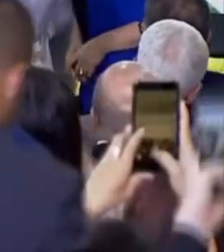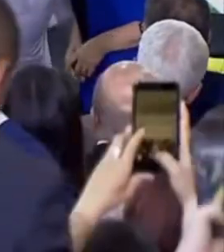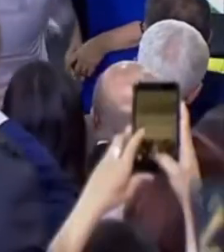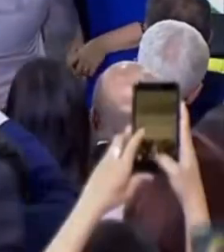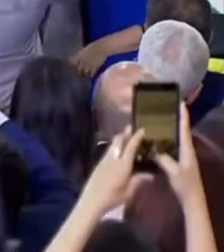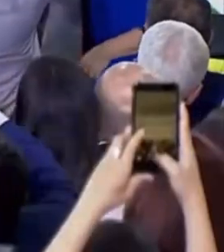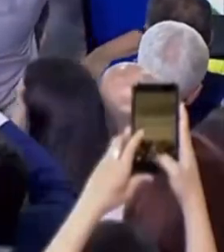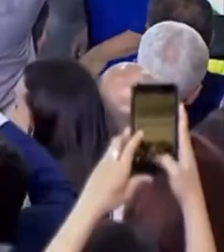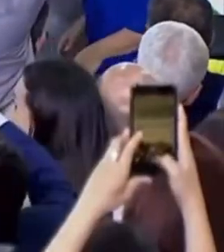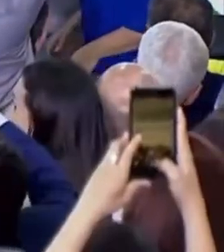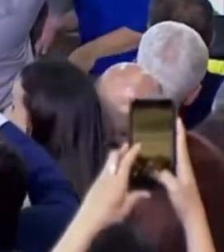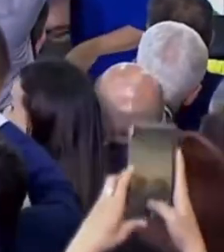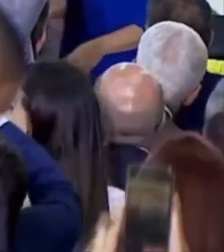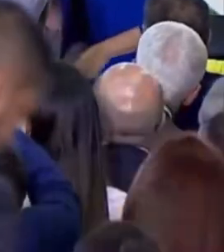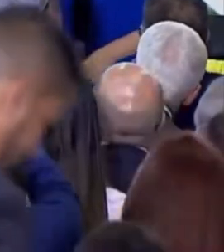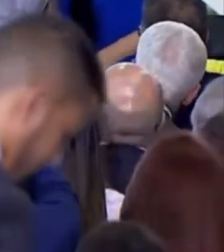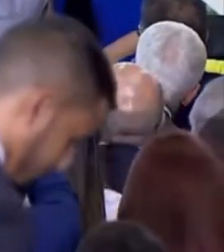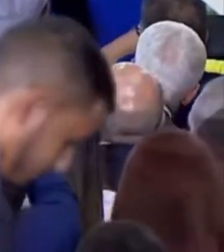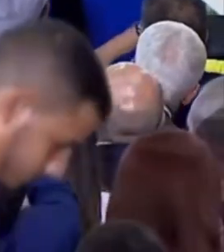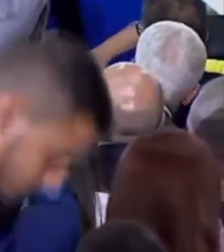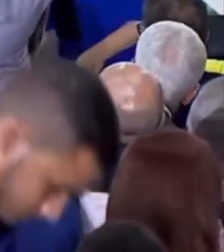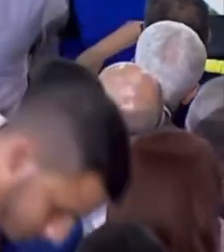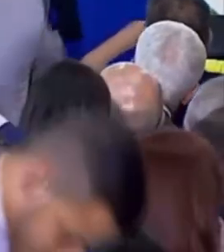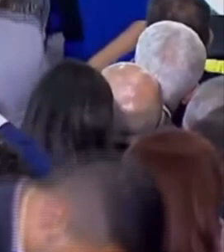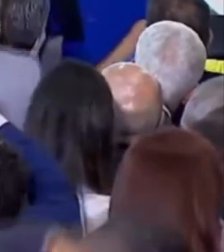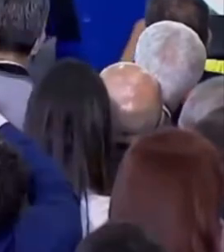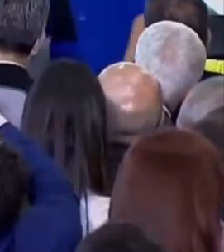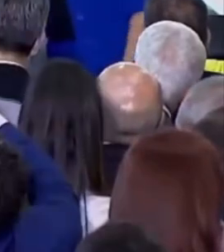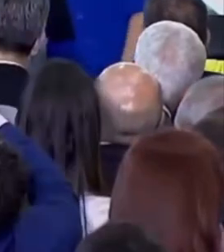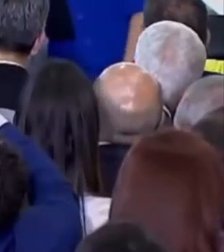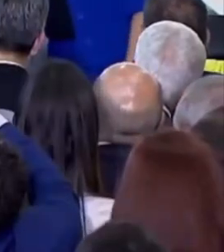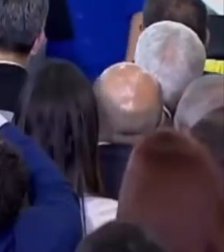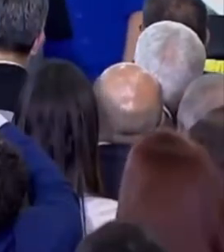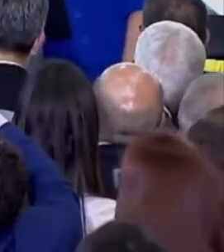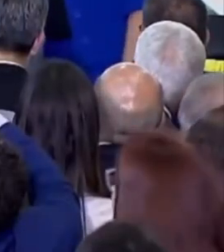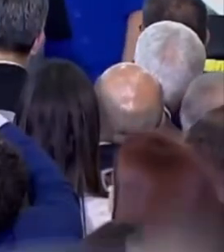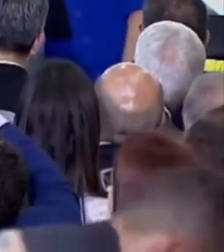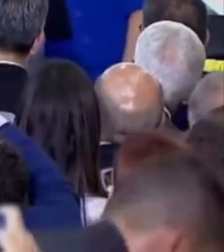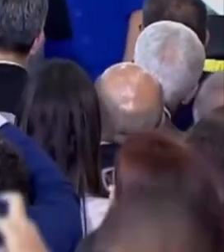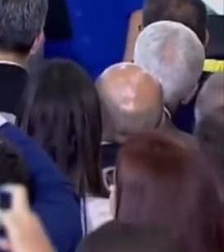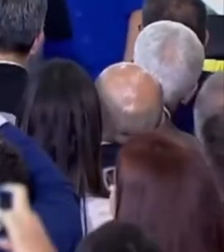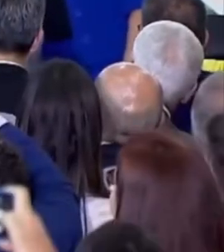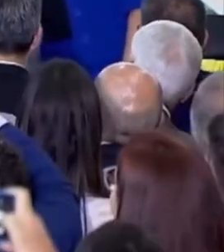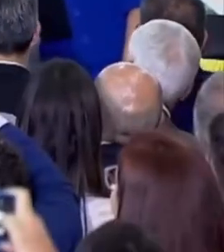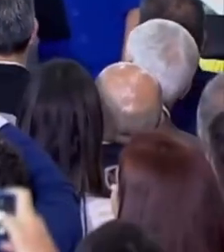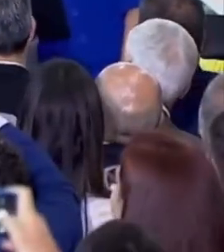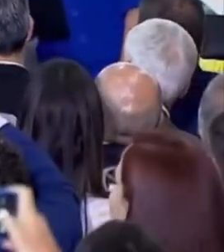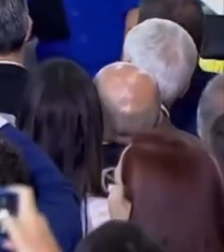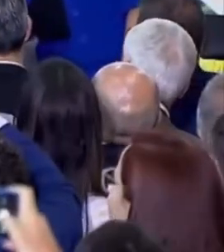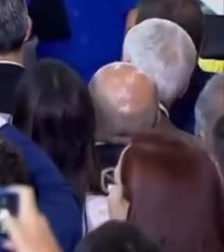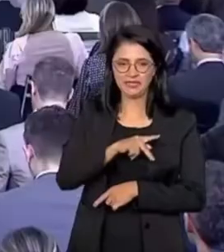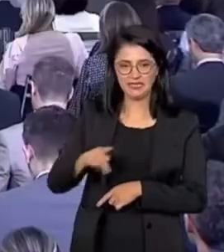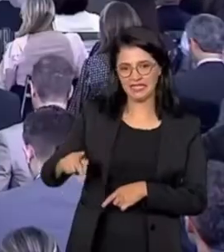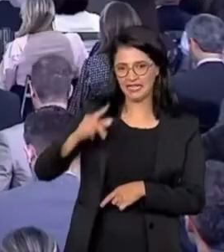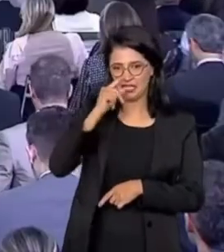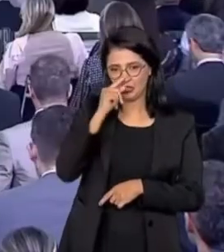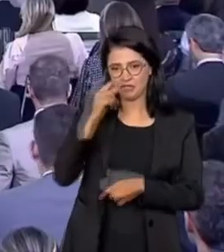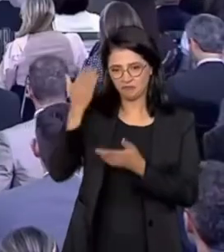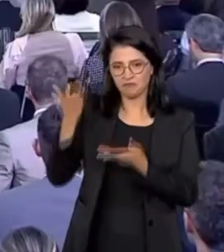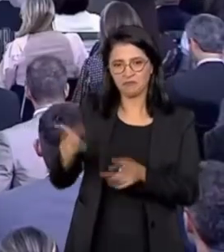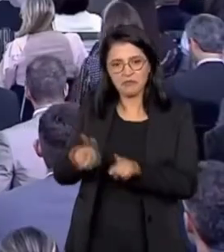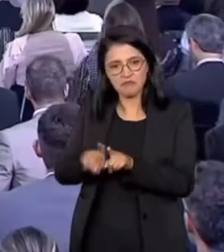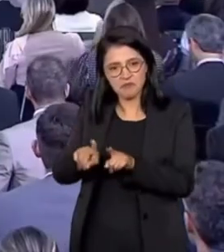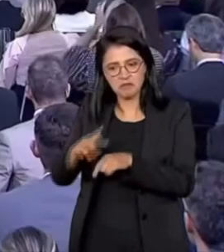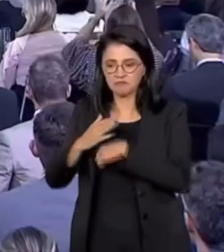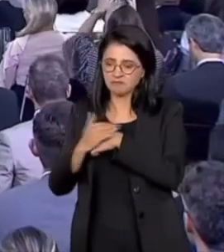especialmente solar e eólica, continuem a receber subsídios integrais nas tarifas de uso dos fios. Com a